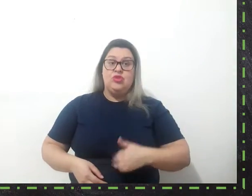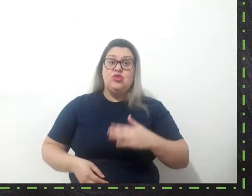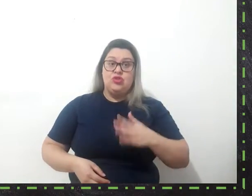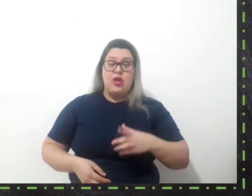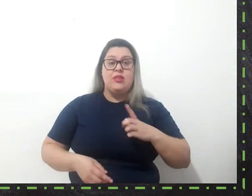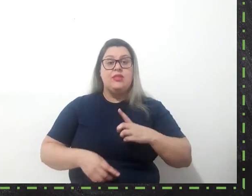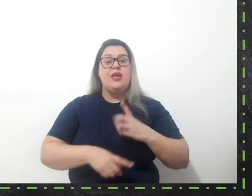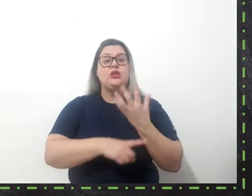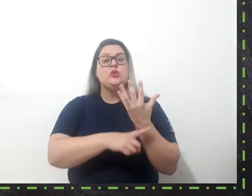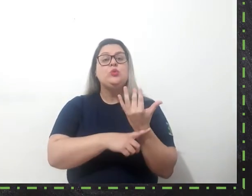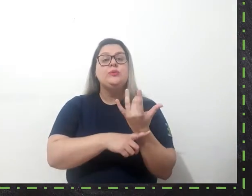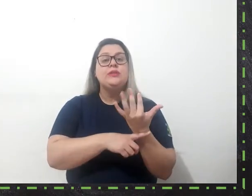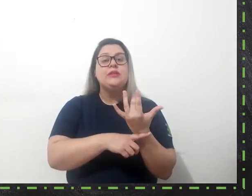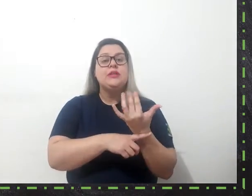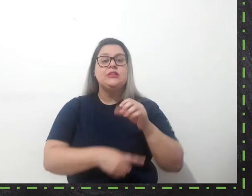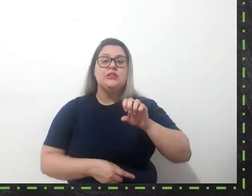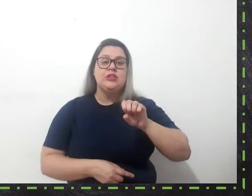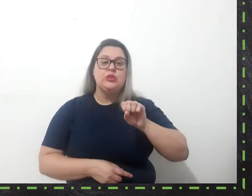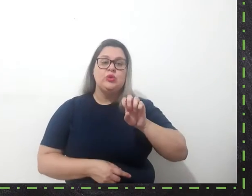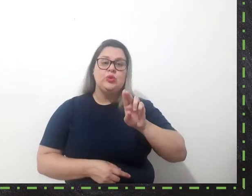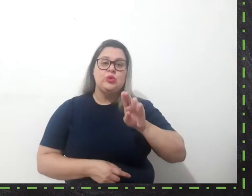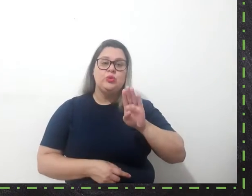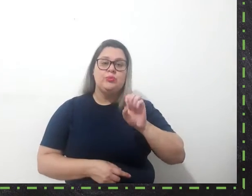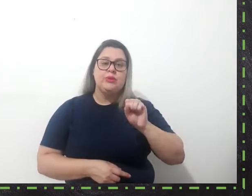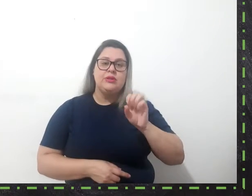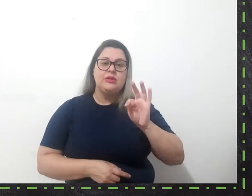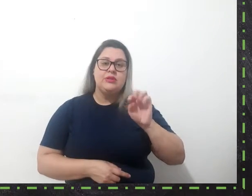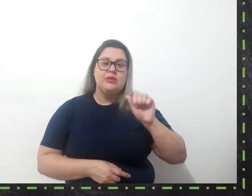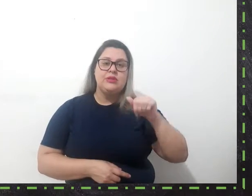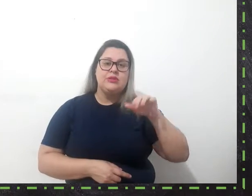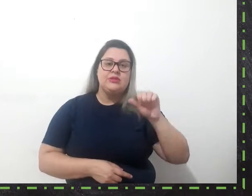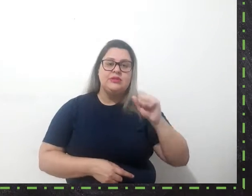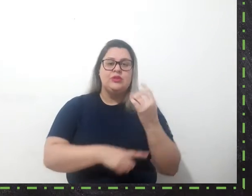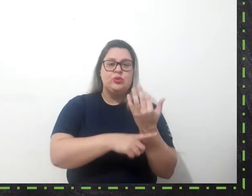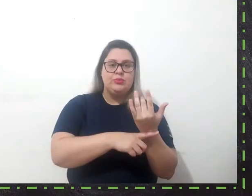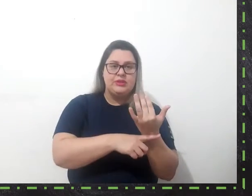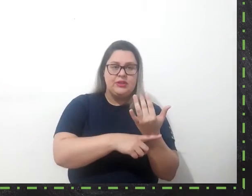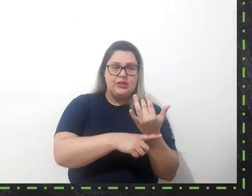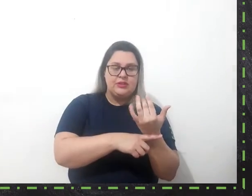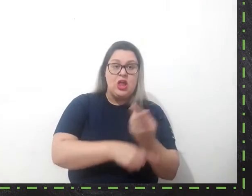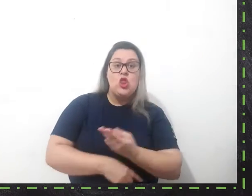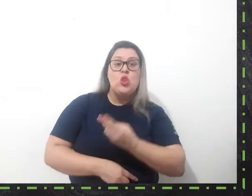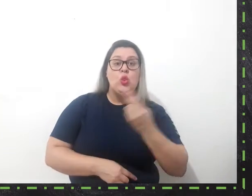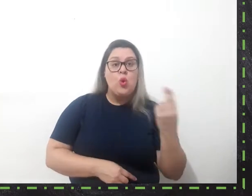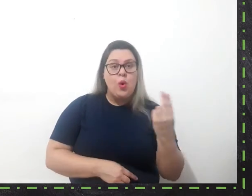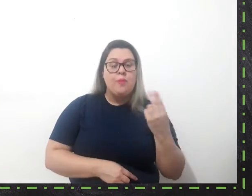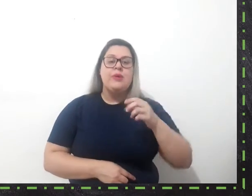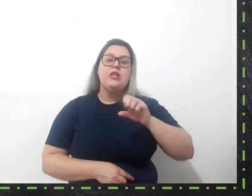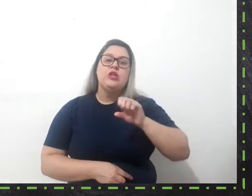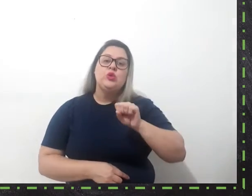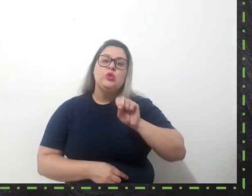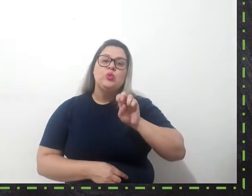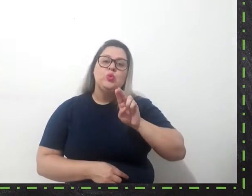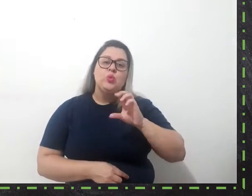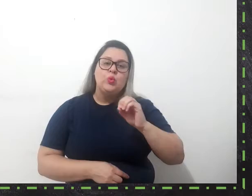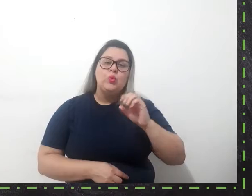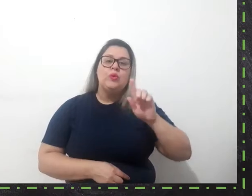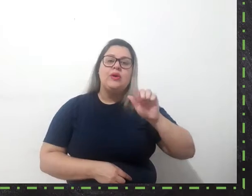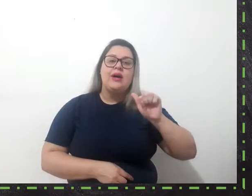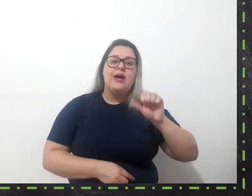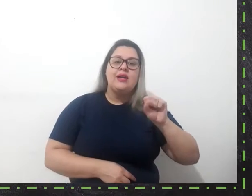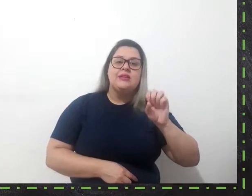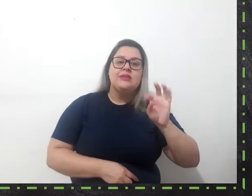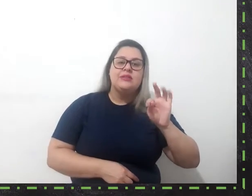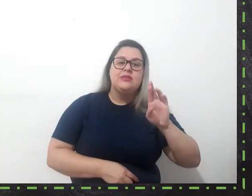uma substância chamada suco gástrico, tá? Que o suco gástrico ajuda a